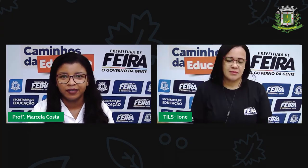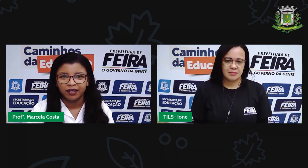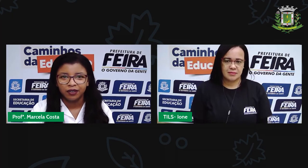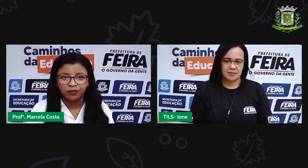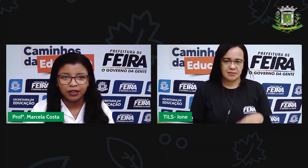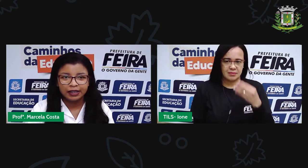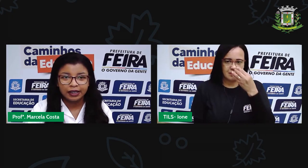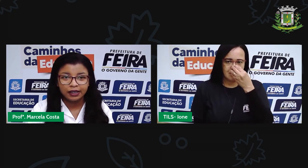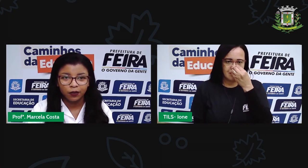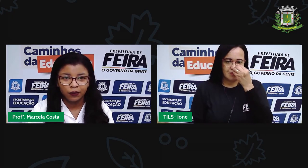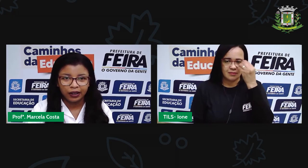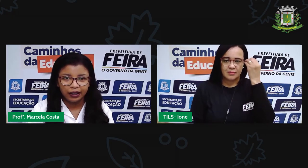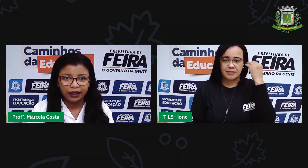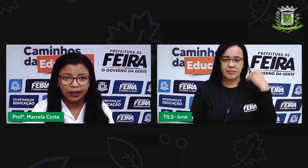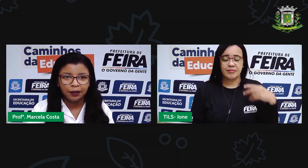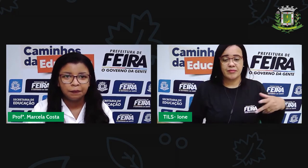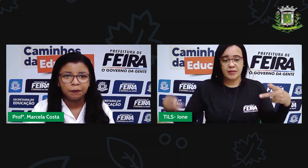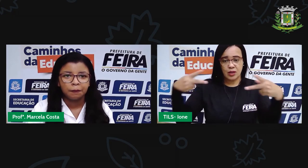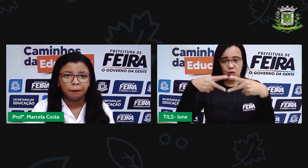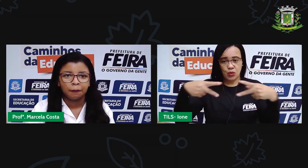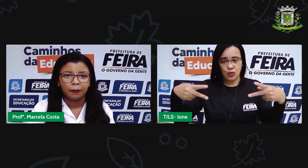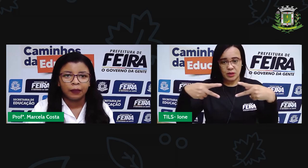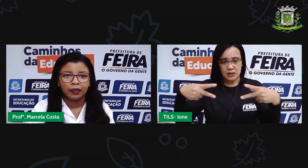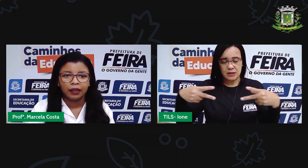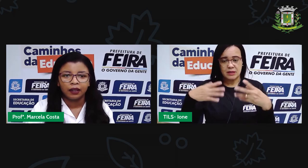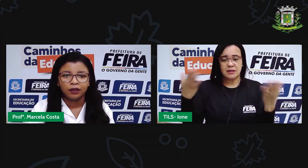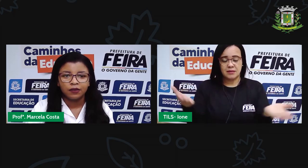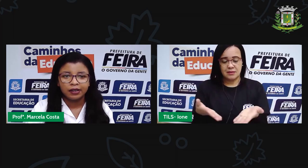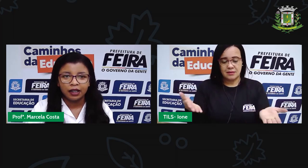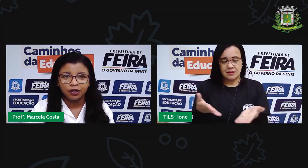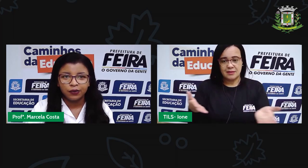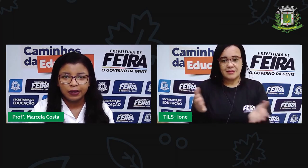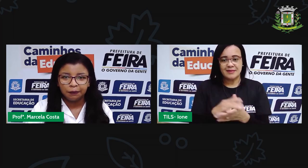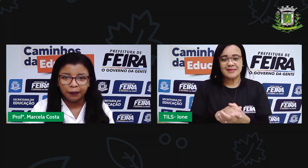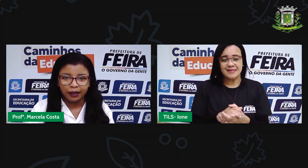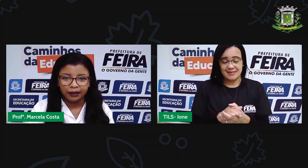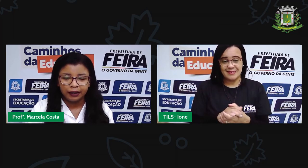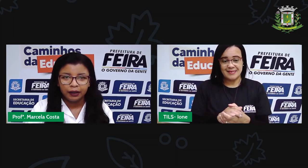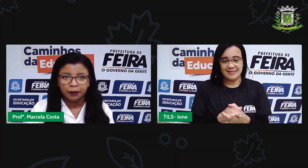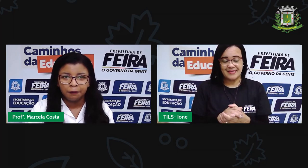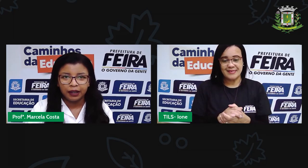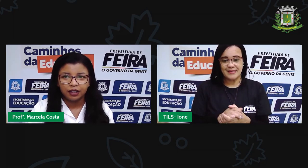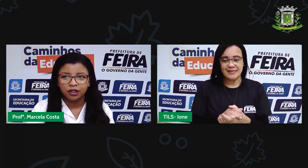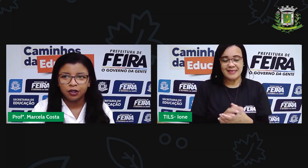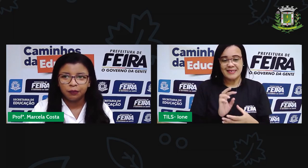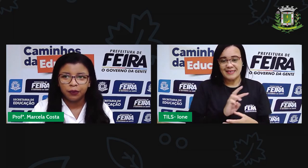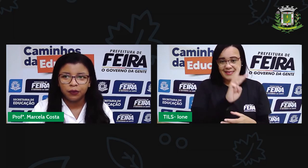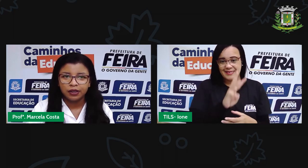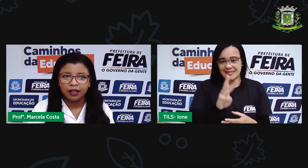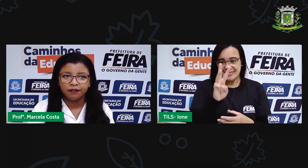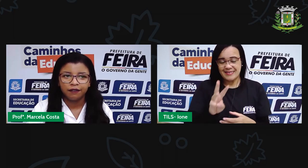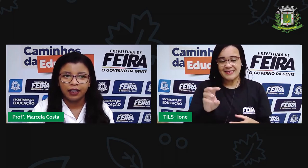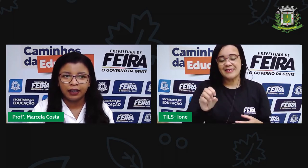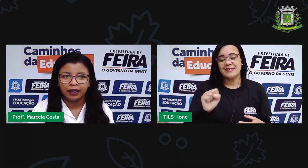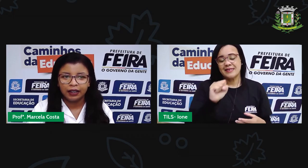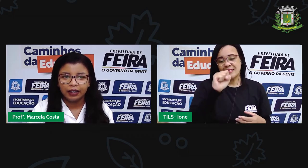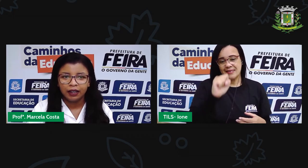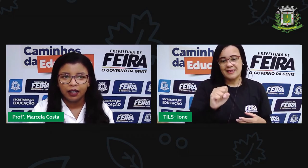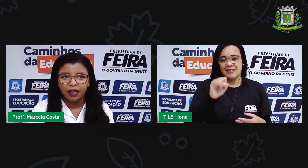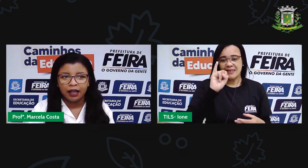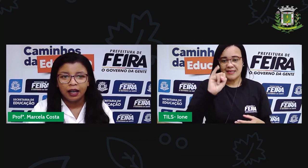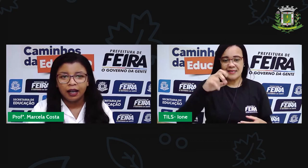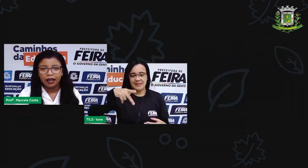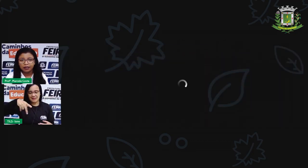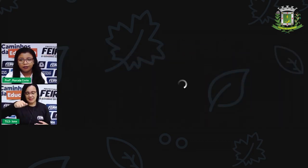Vou acessar o link do site do SIPAC para que a gente possa ver aqui